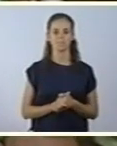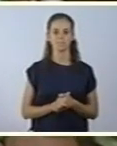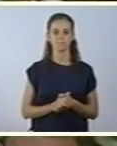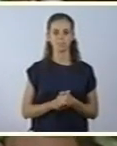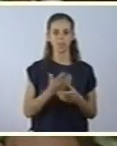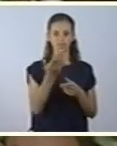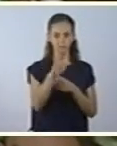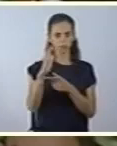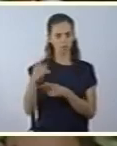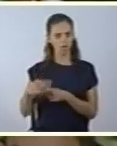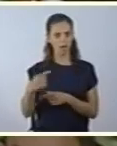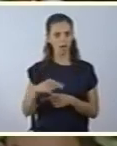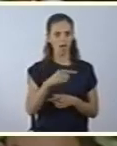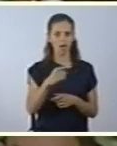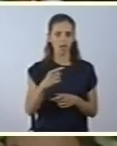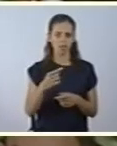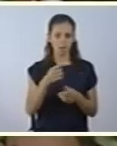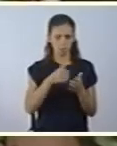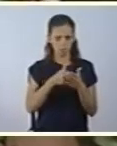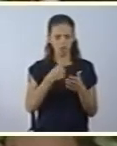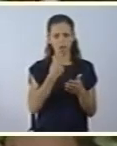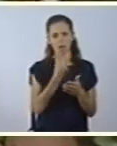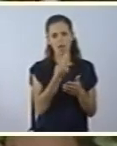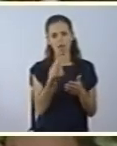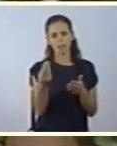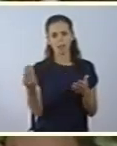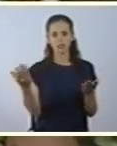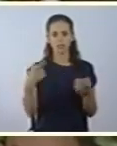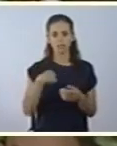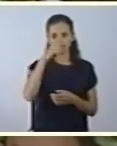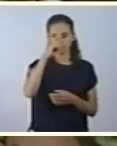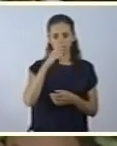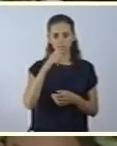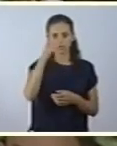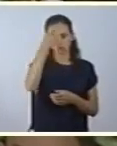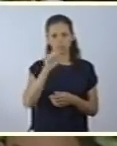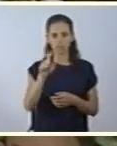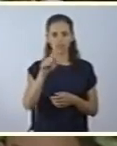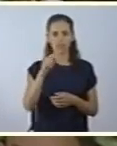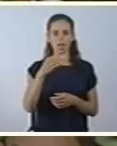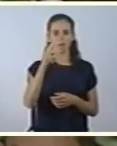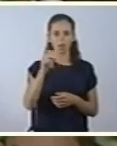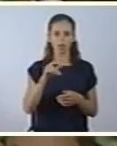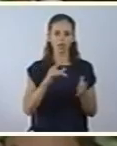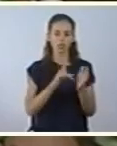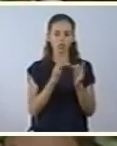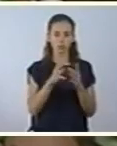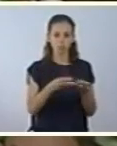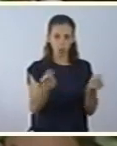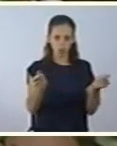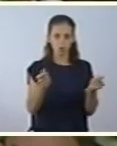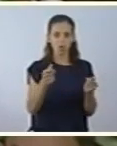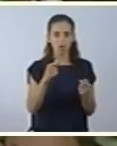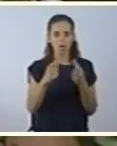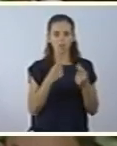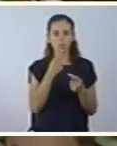Temos exemplos que não faltam na Bíblia. Pensemos na história dos leprosos que foram curados por Jesus e a alegria que